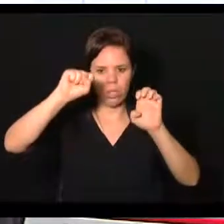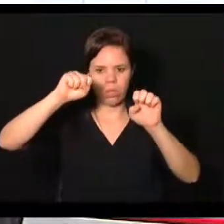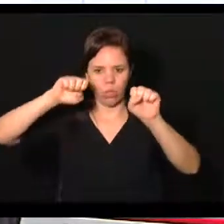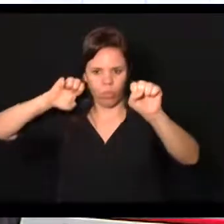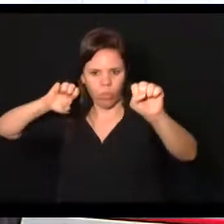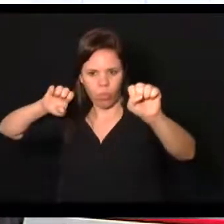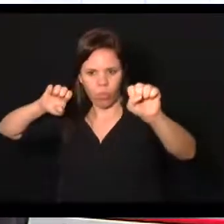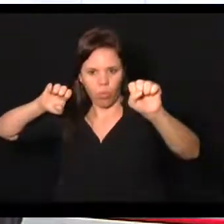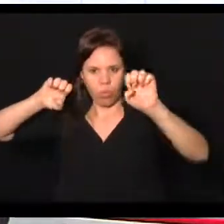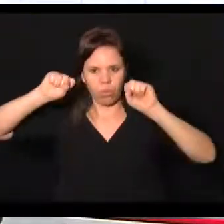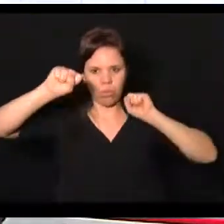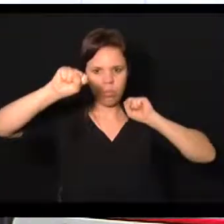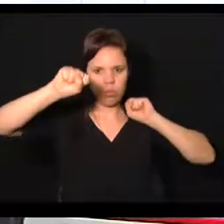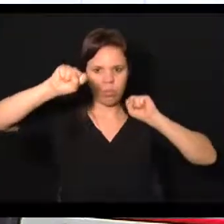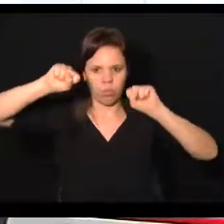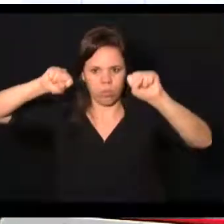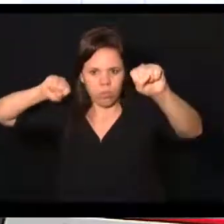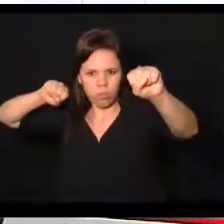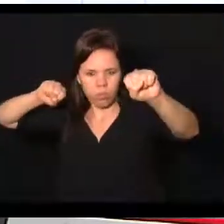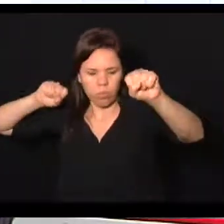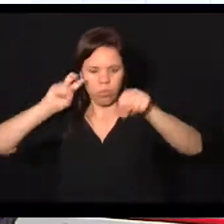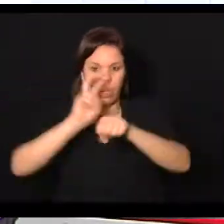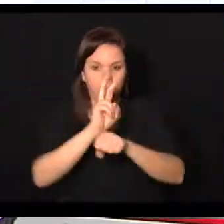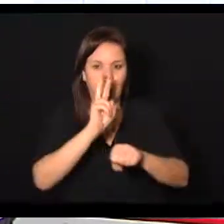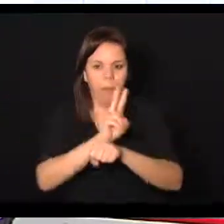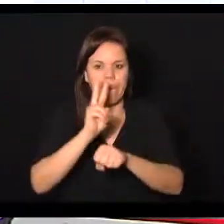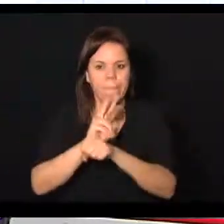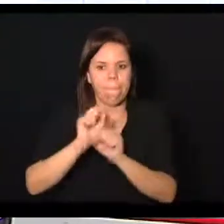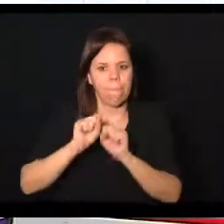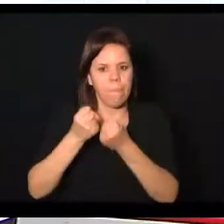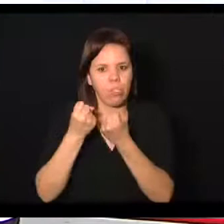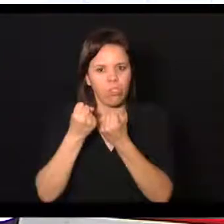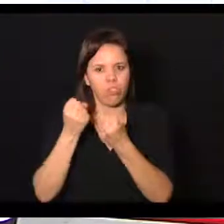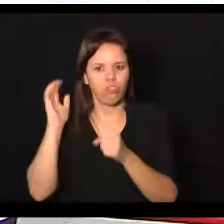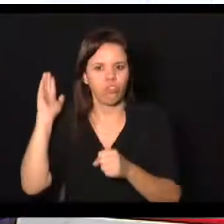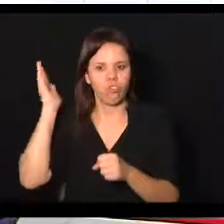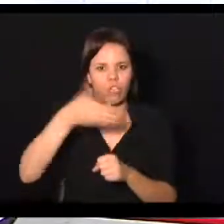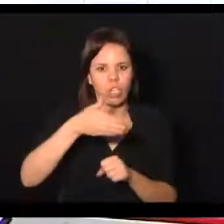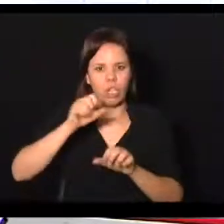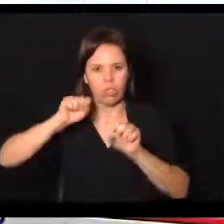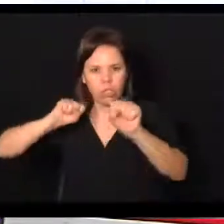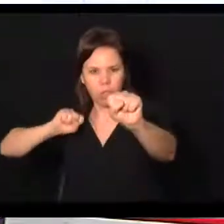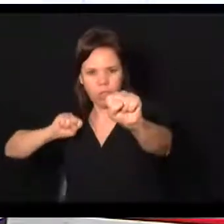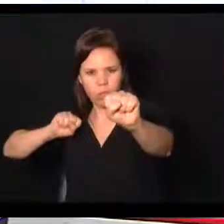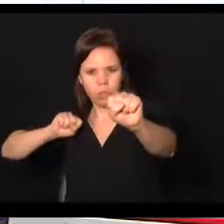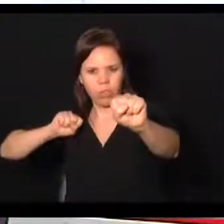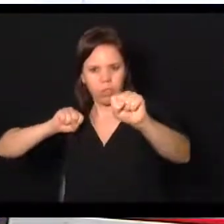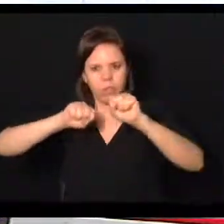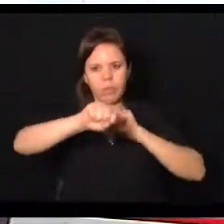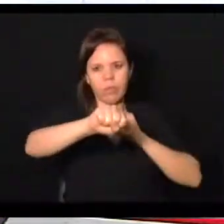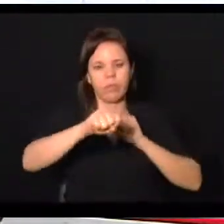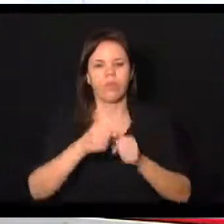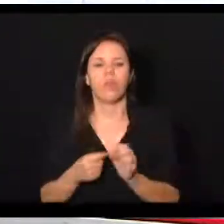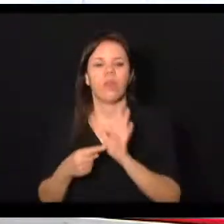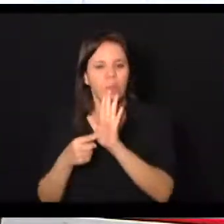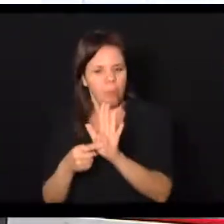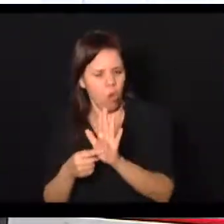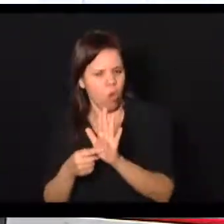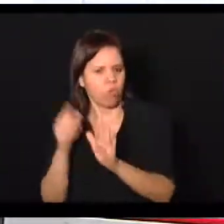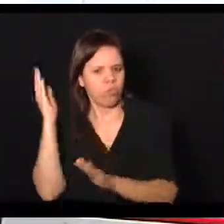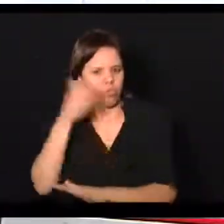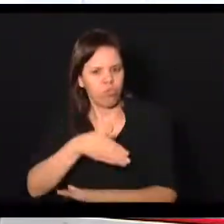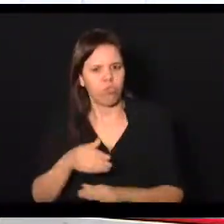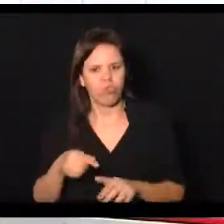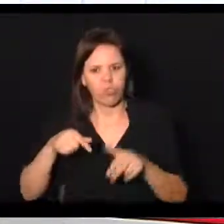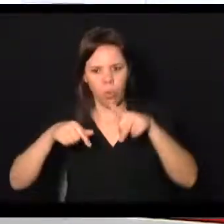fica no rosto. Para proteger, tá? né? Isso. É. E o direto. É com a outra mão. Golpe reto com a mão direita, gira o